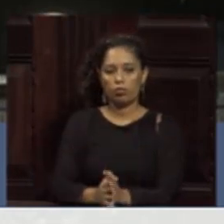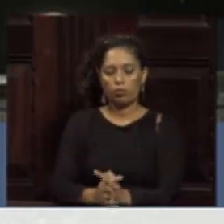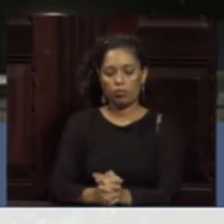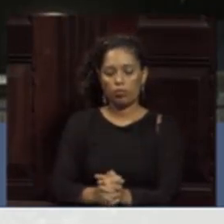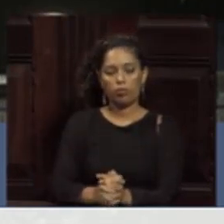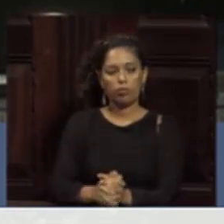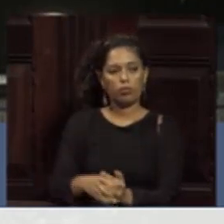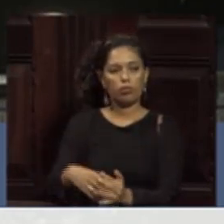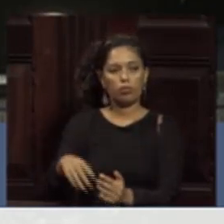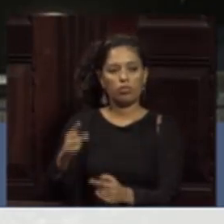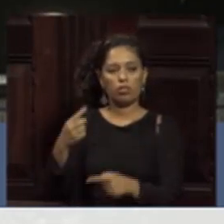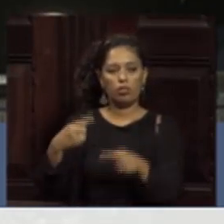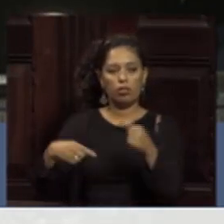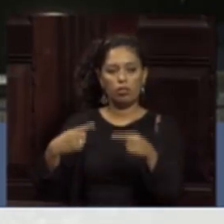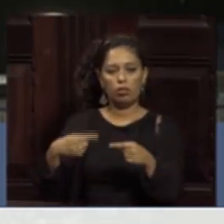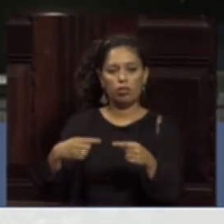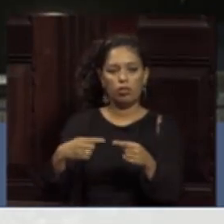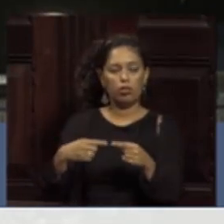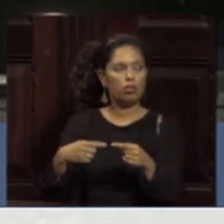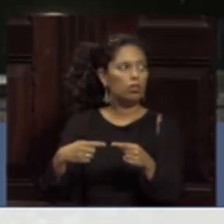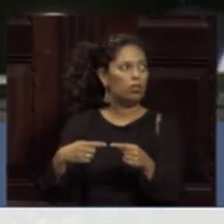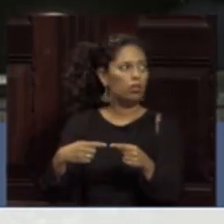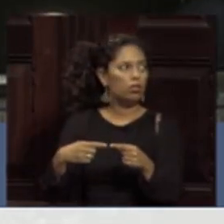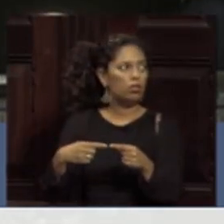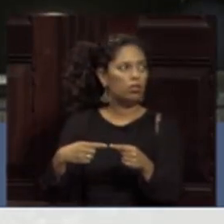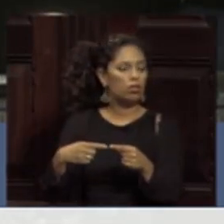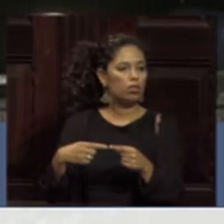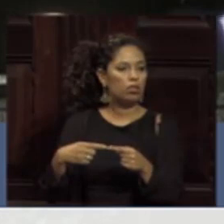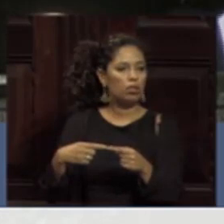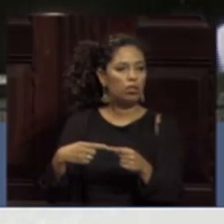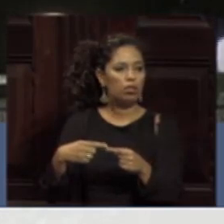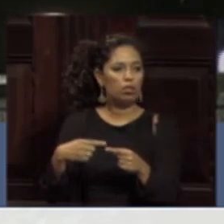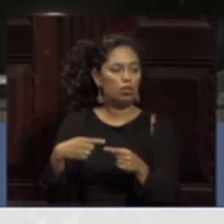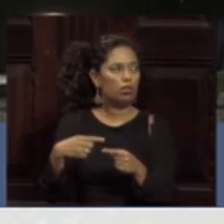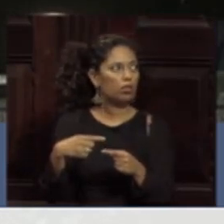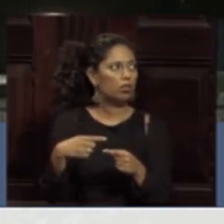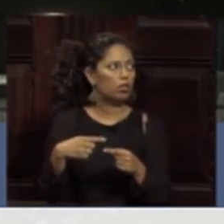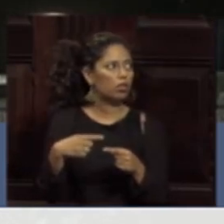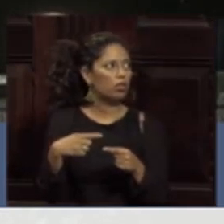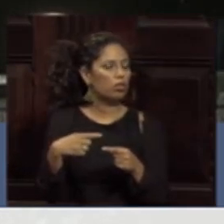Em discussão. Senhor presidente, só para uma observação rápida. Para discutir, senhor presidente.